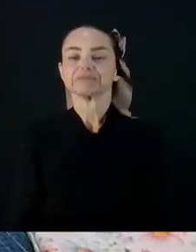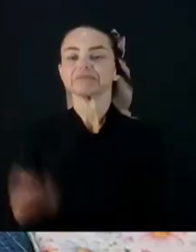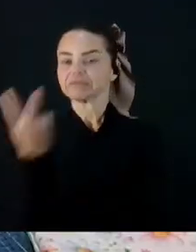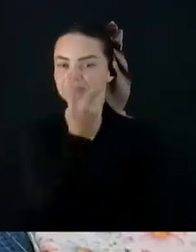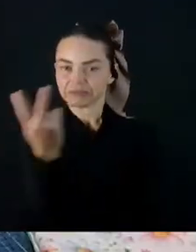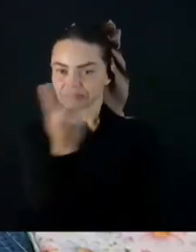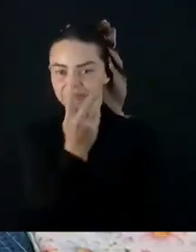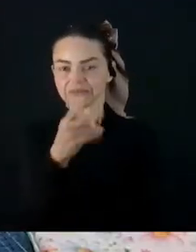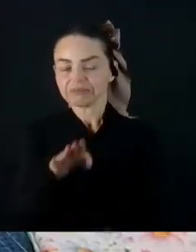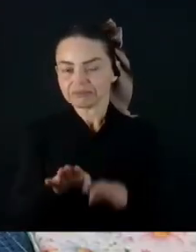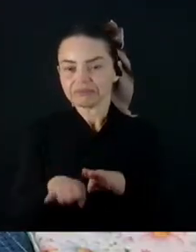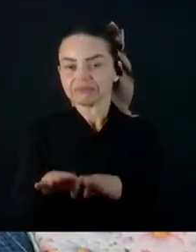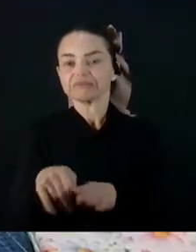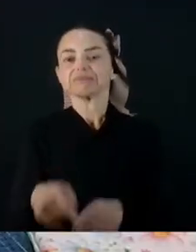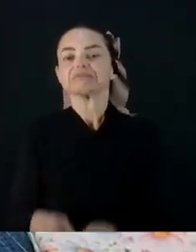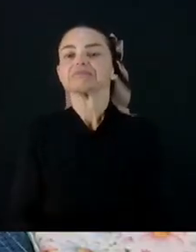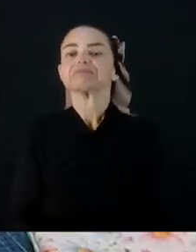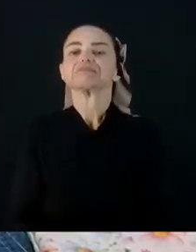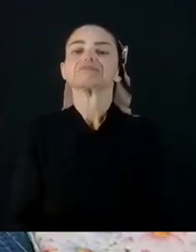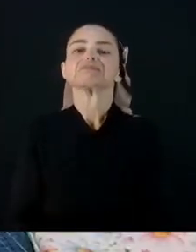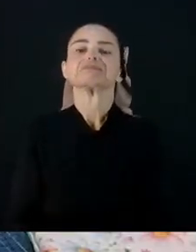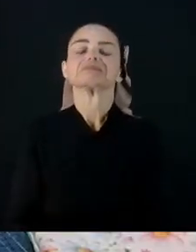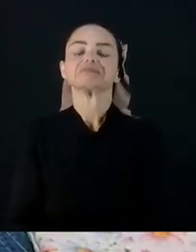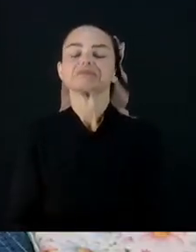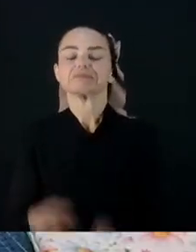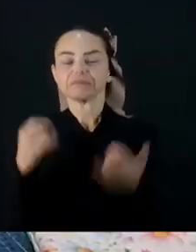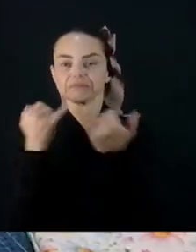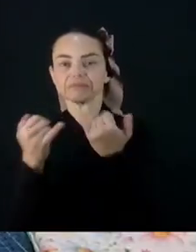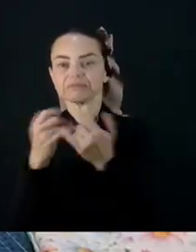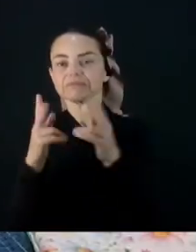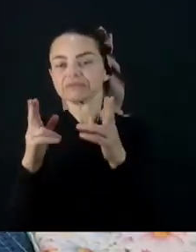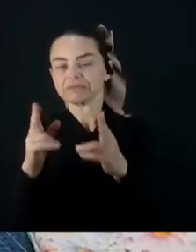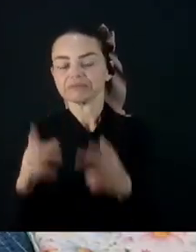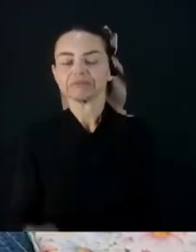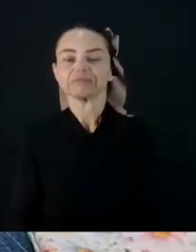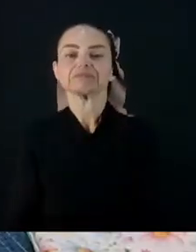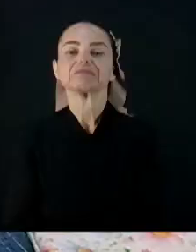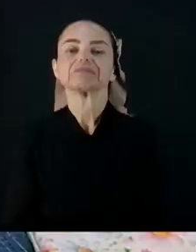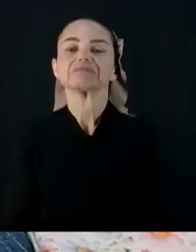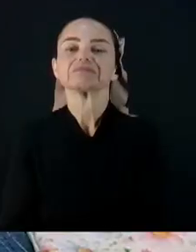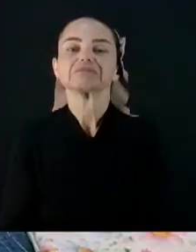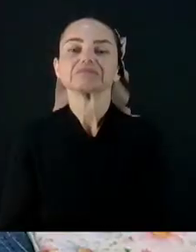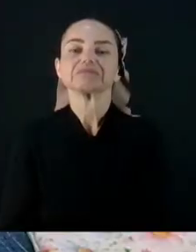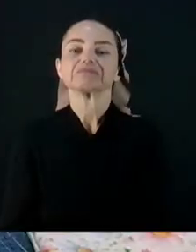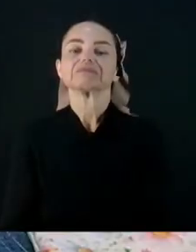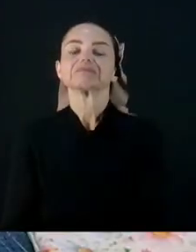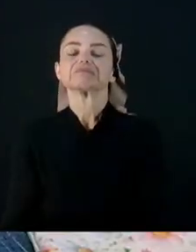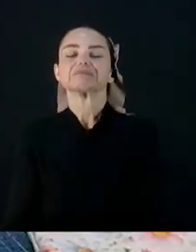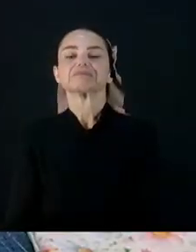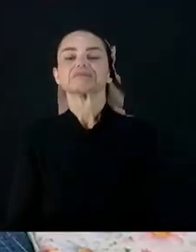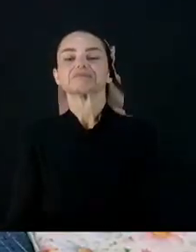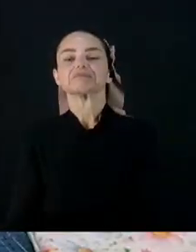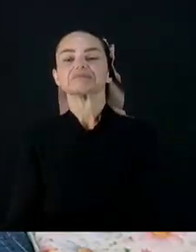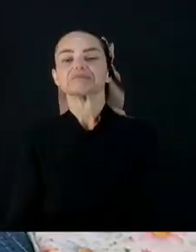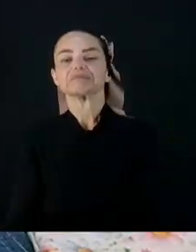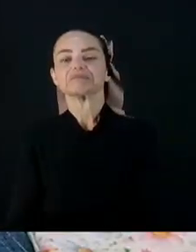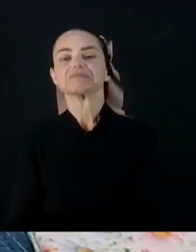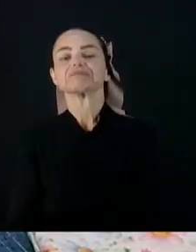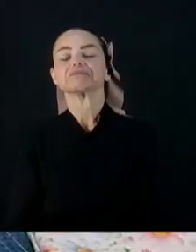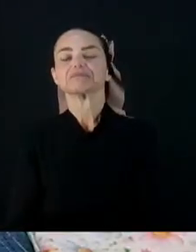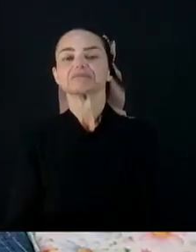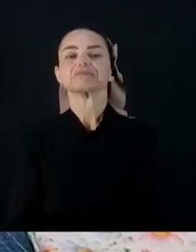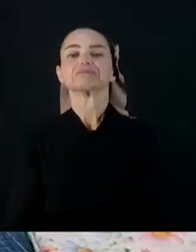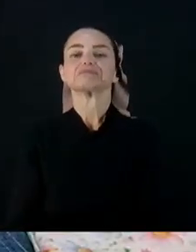né? Do mesmo Isso, tamanho, do mesma mesmo medida. tamanho, na mesma medida. Fizemos as costurinhas laterais, a gente vai dobrar a pecinha